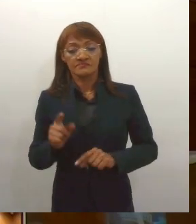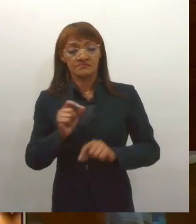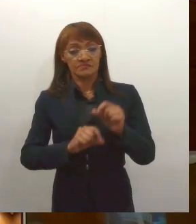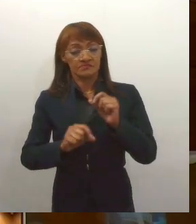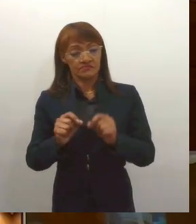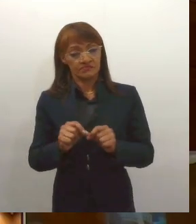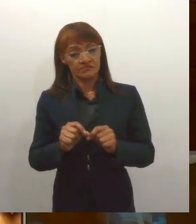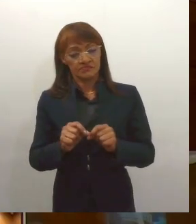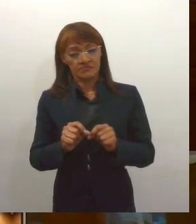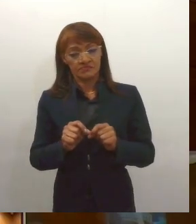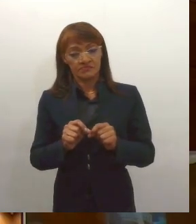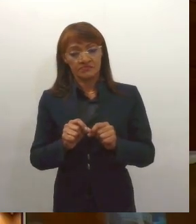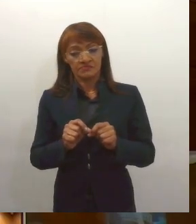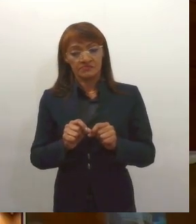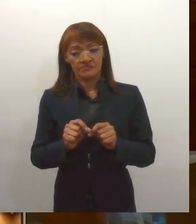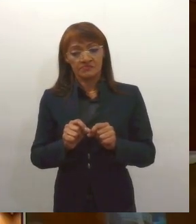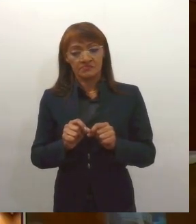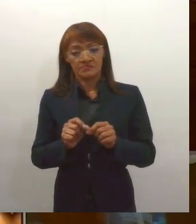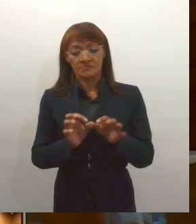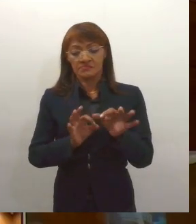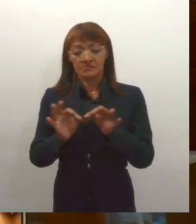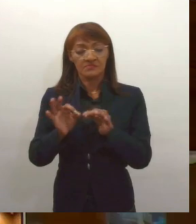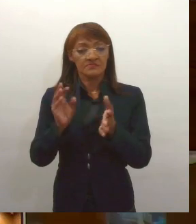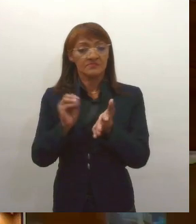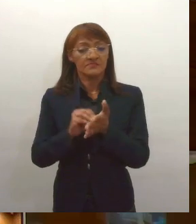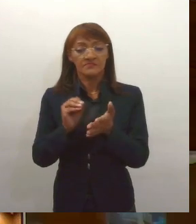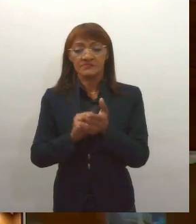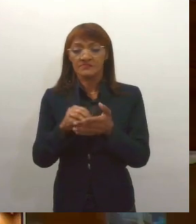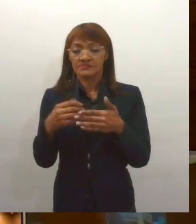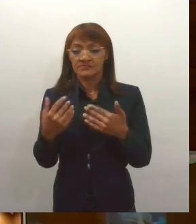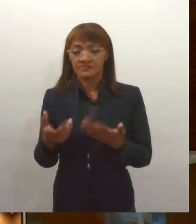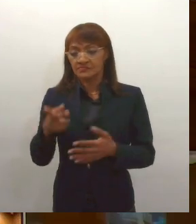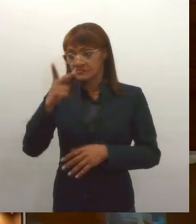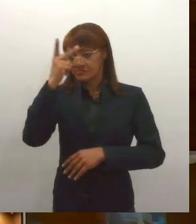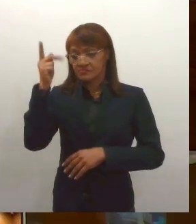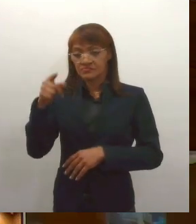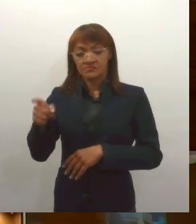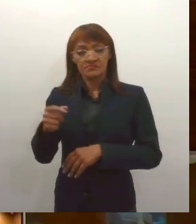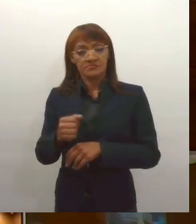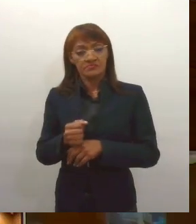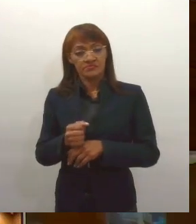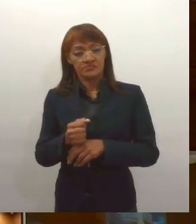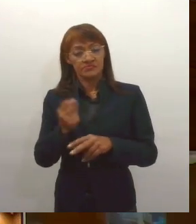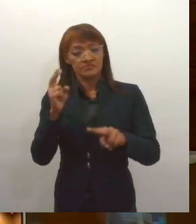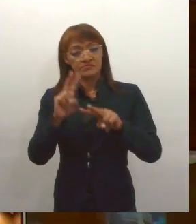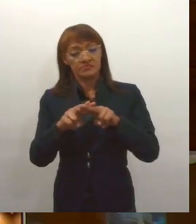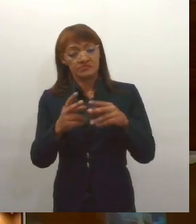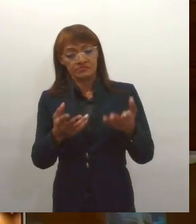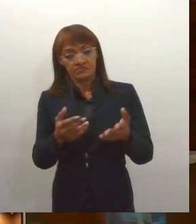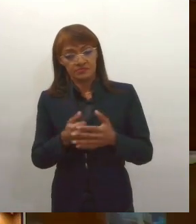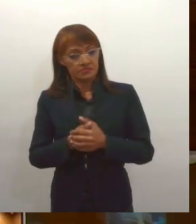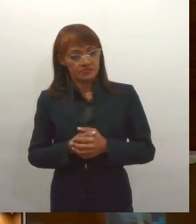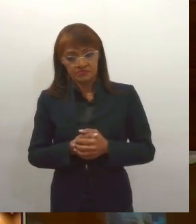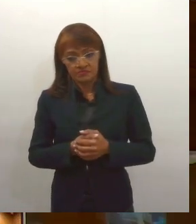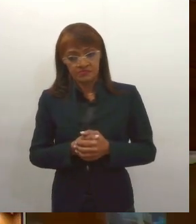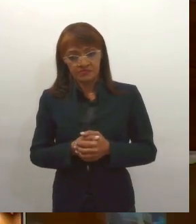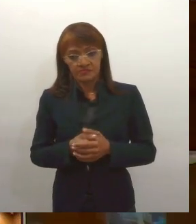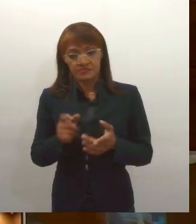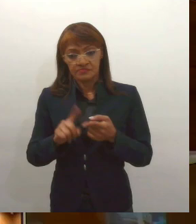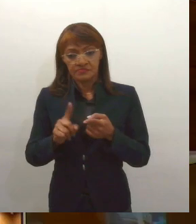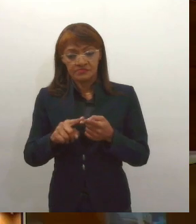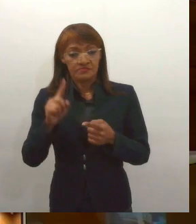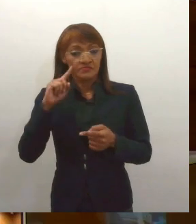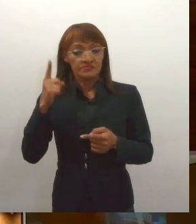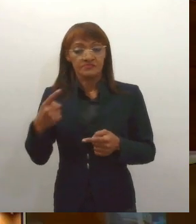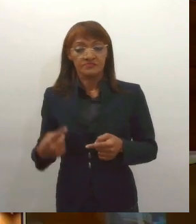pessoas que que prenderam e segundo o advogado de José Cláudio a confusão se deu